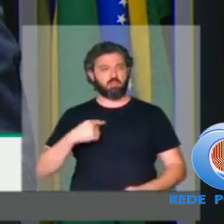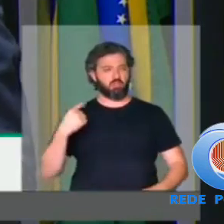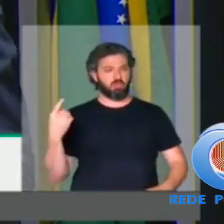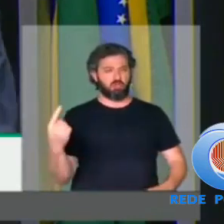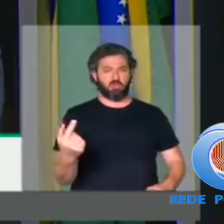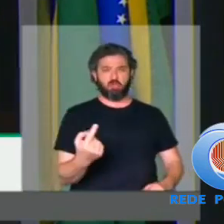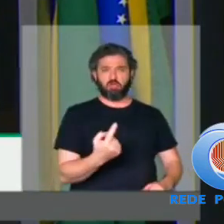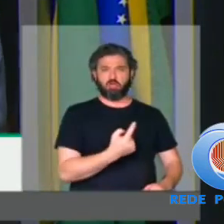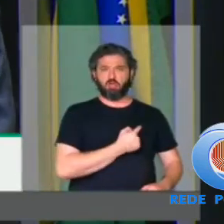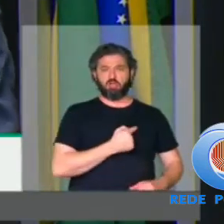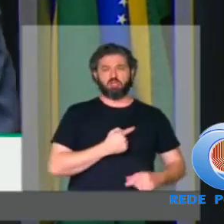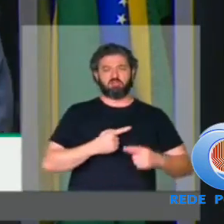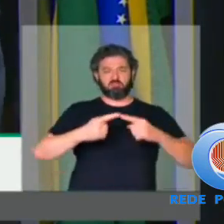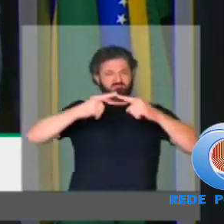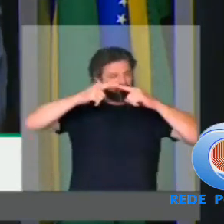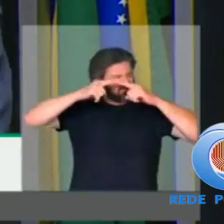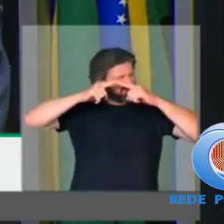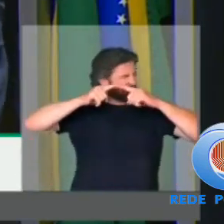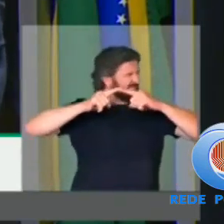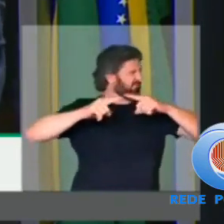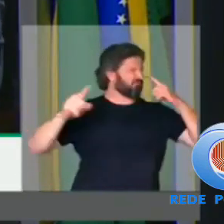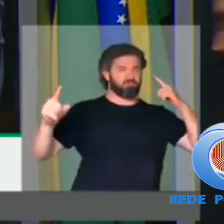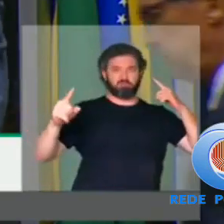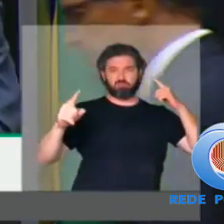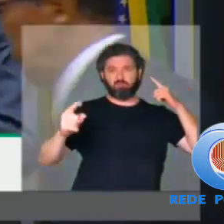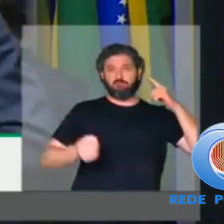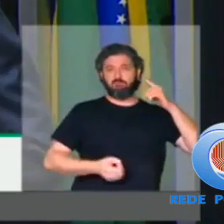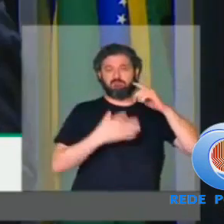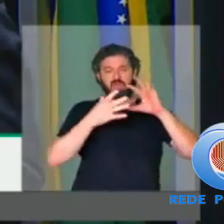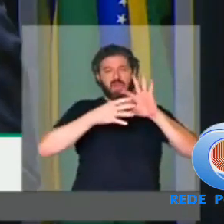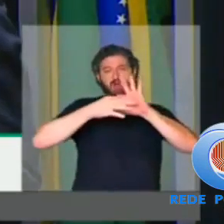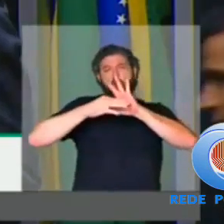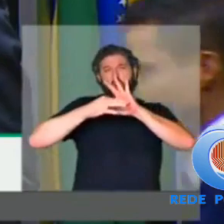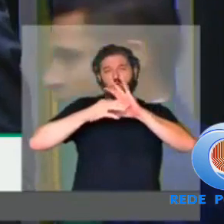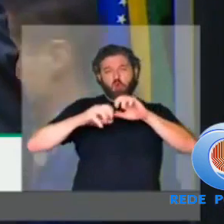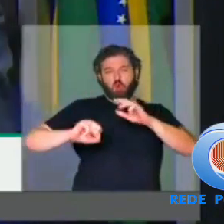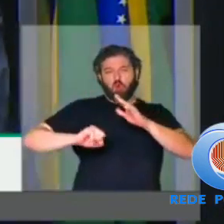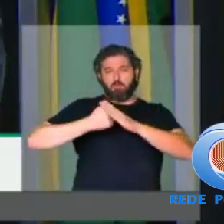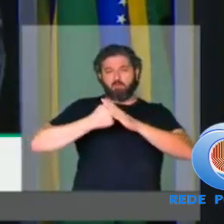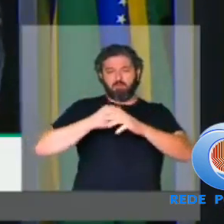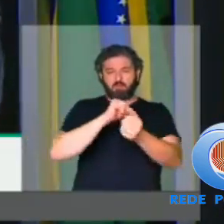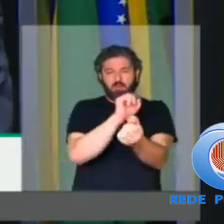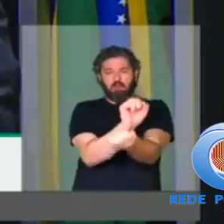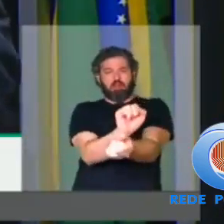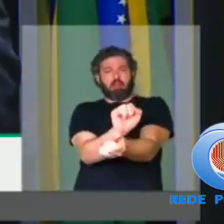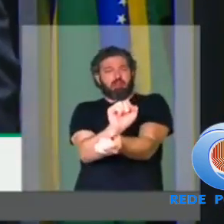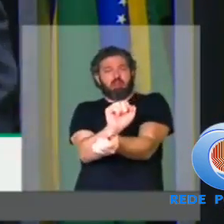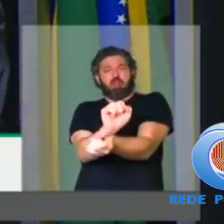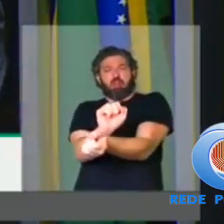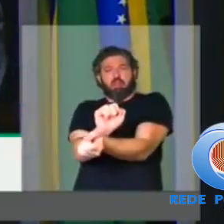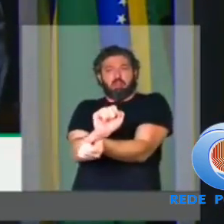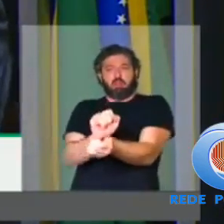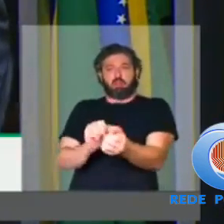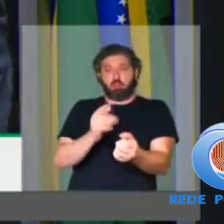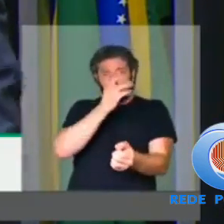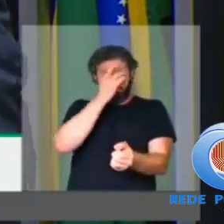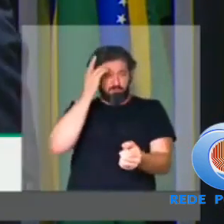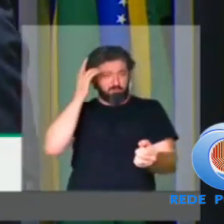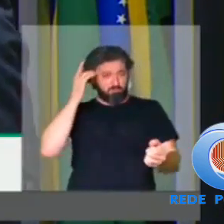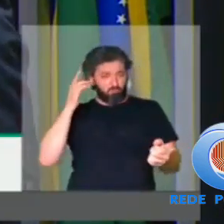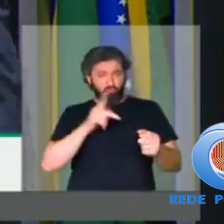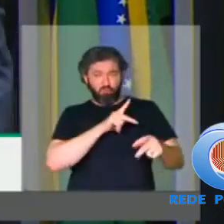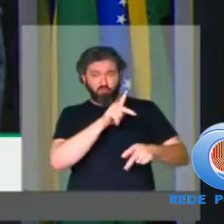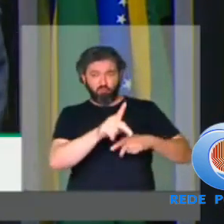nós romperemos muitos dos grilhões que prendem o